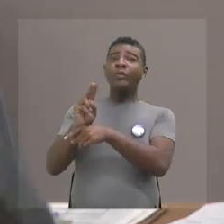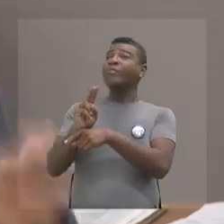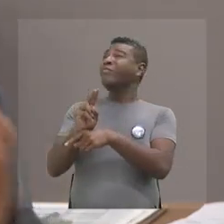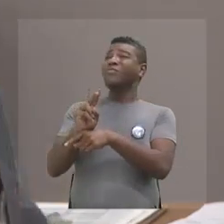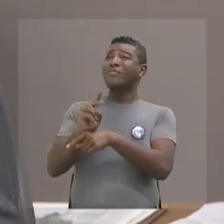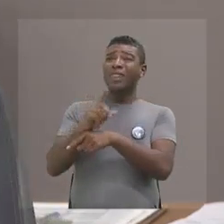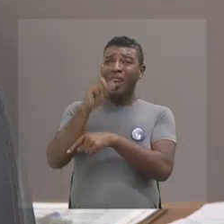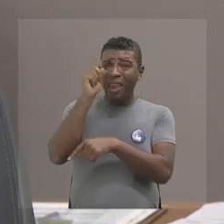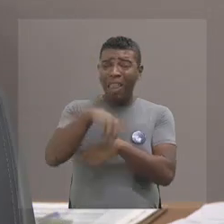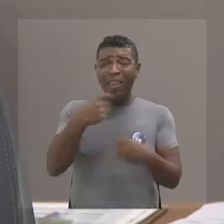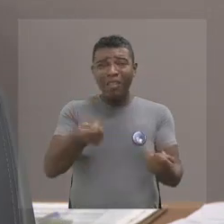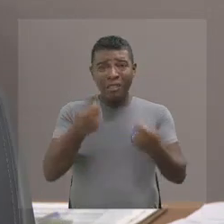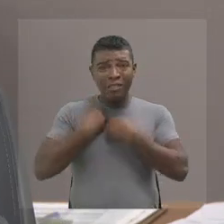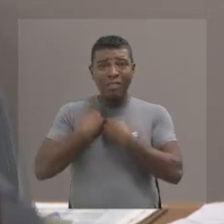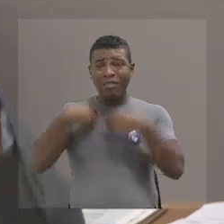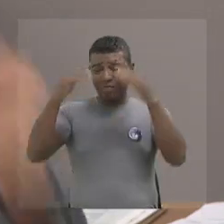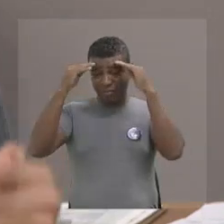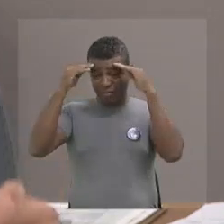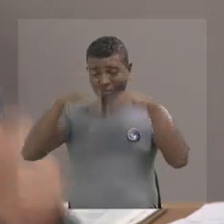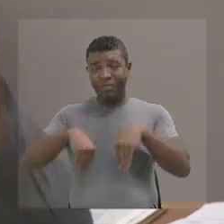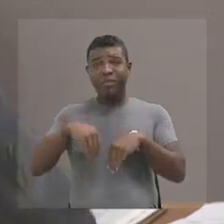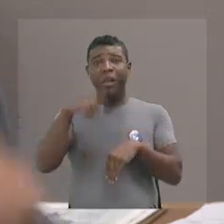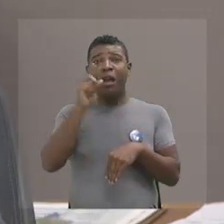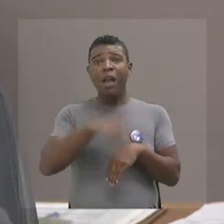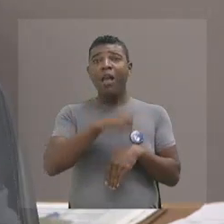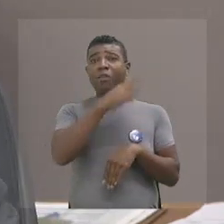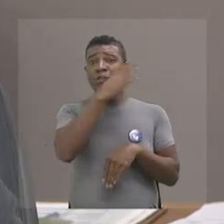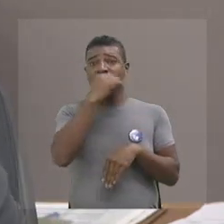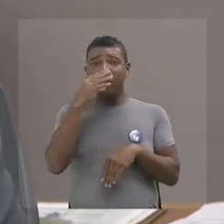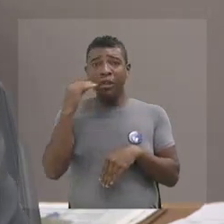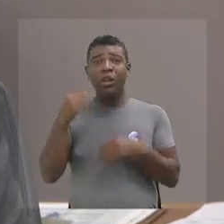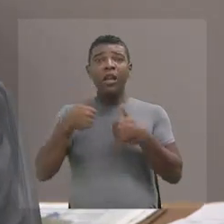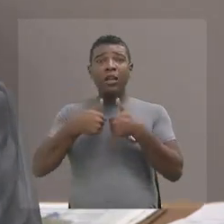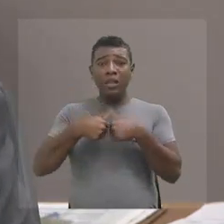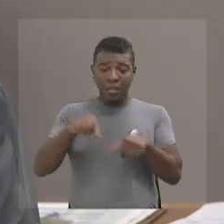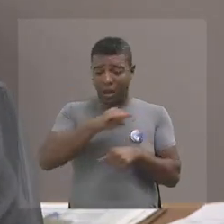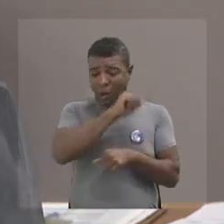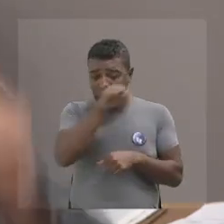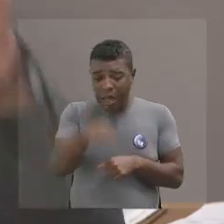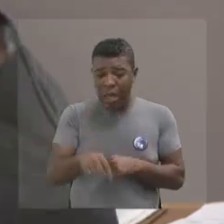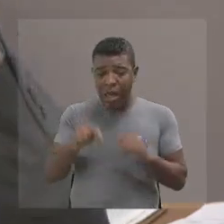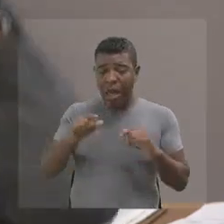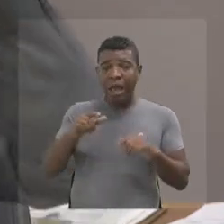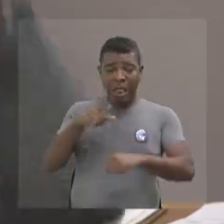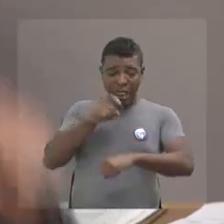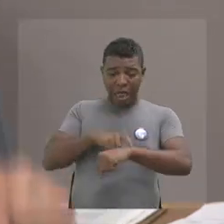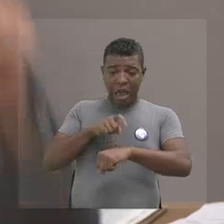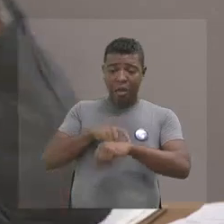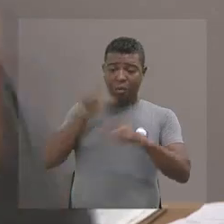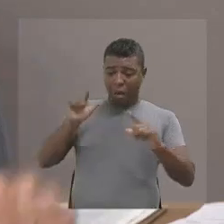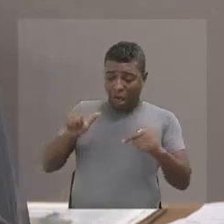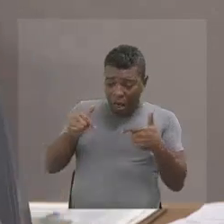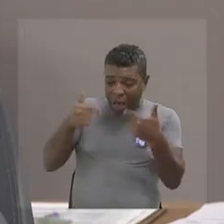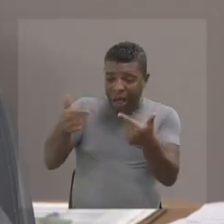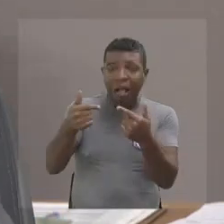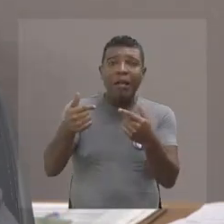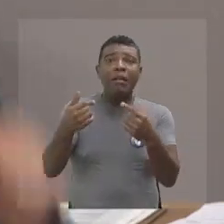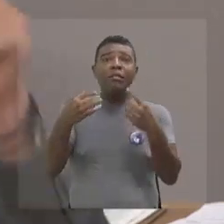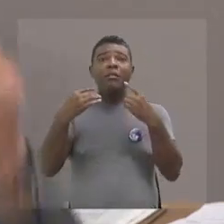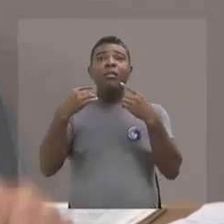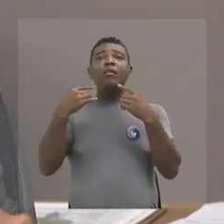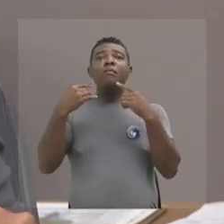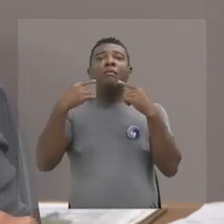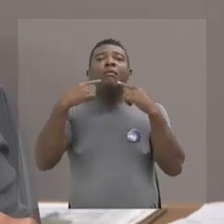desmotivador são servidores que estão aqui dedicam seu tempo São criticado dia e noite